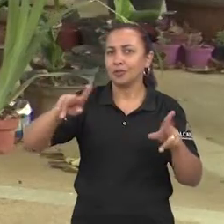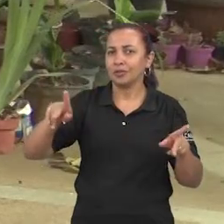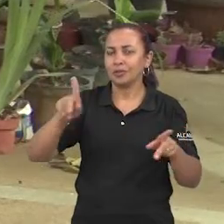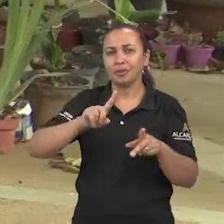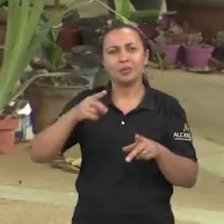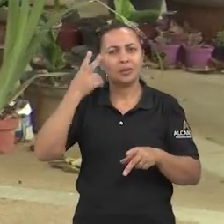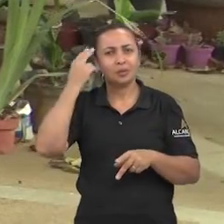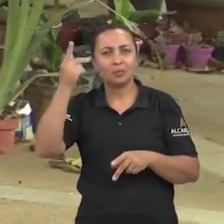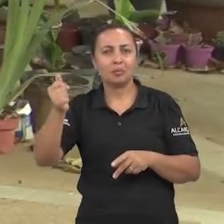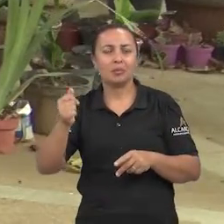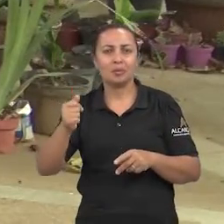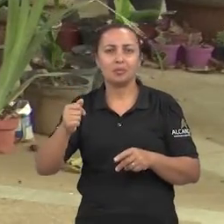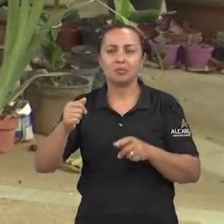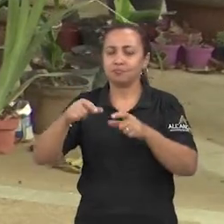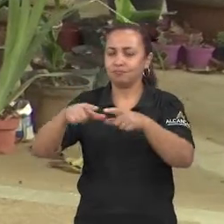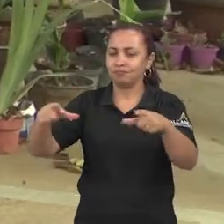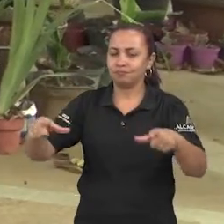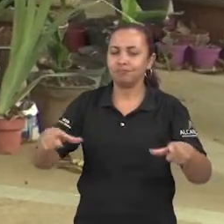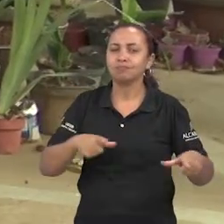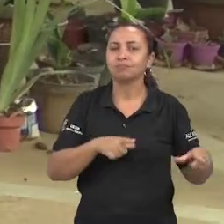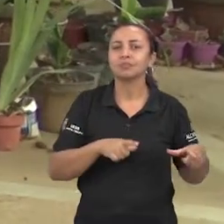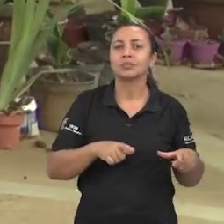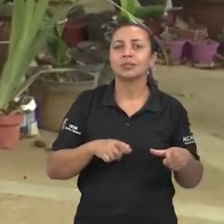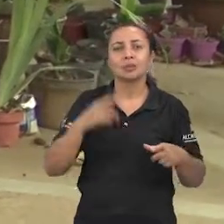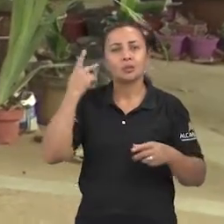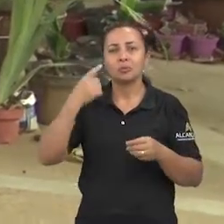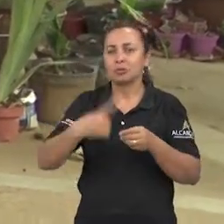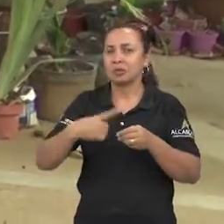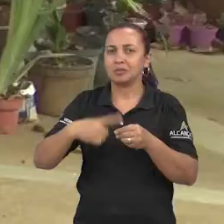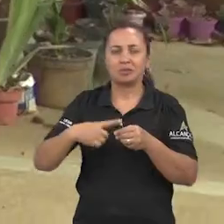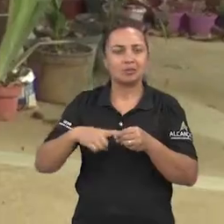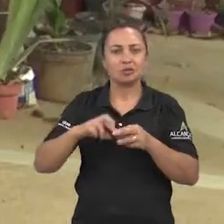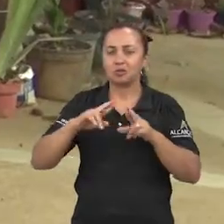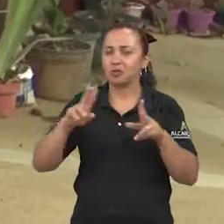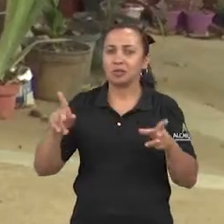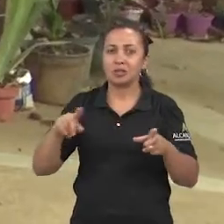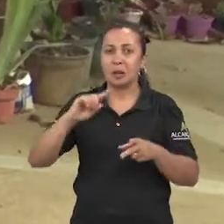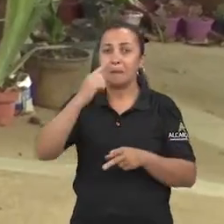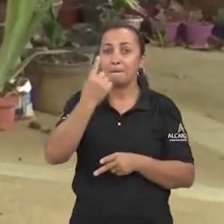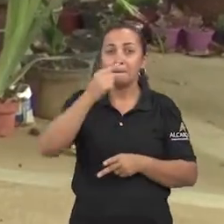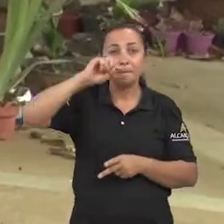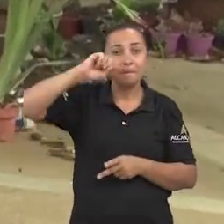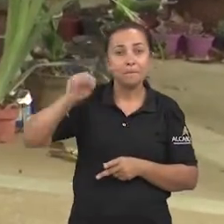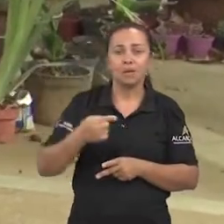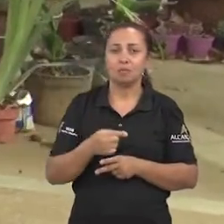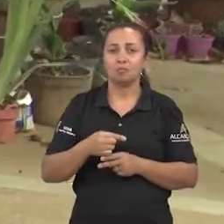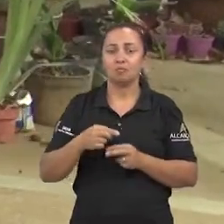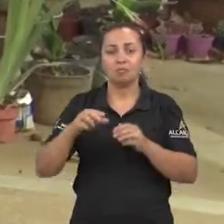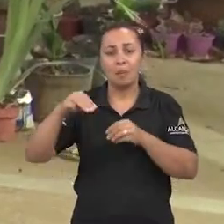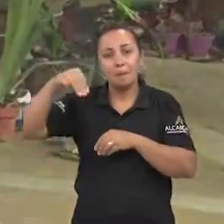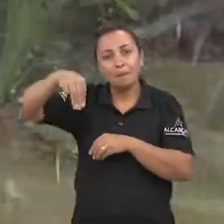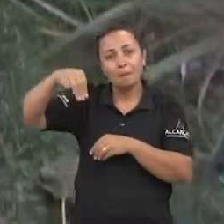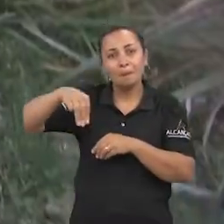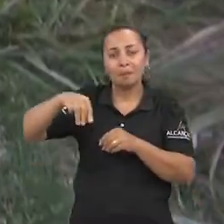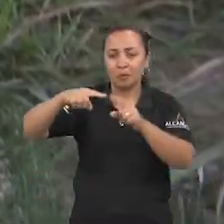não é comum, assim, padrão de toda a área urbana. A gente tem uma área de 1.000 metros quadrados, e nessa área